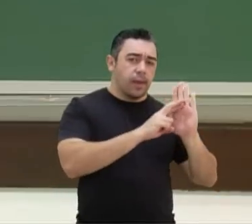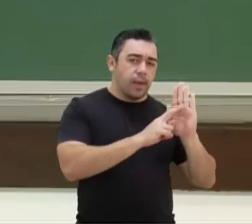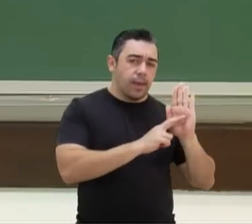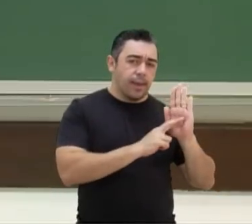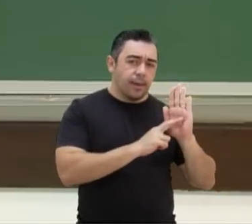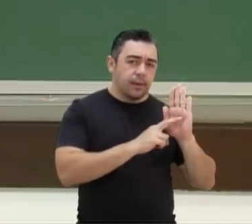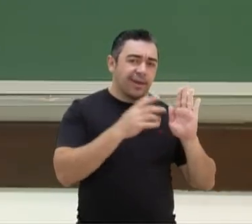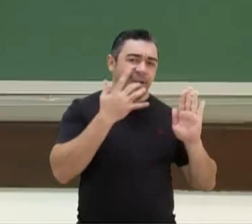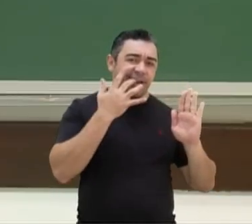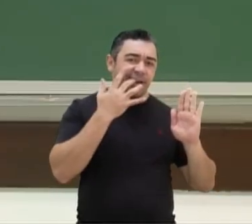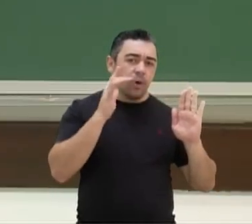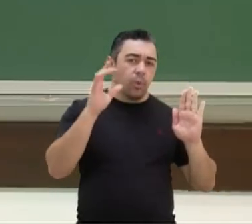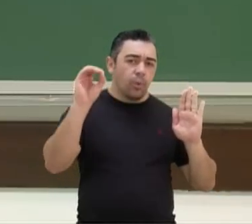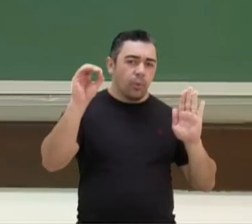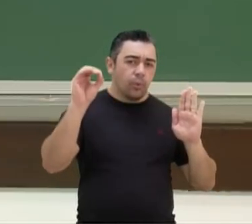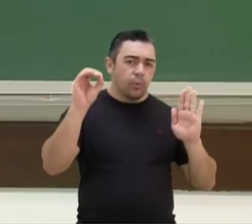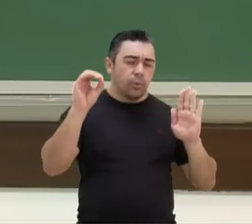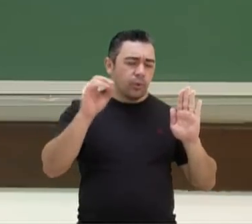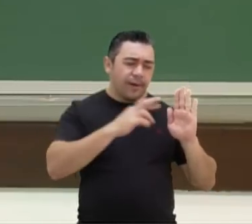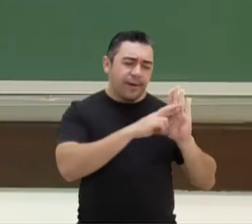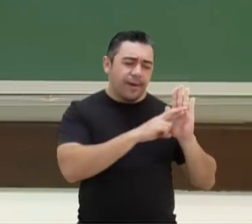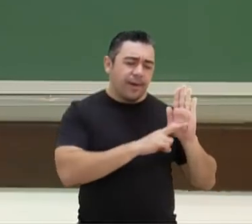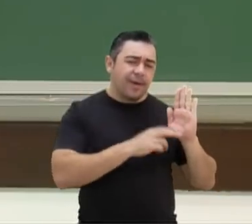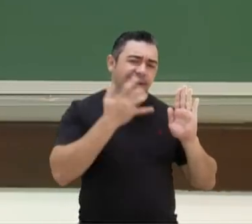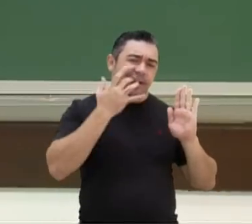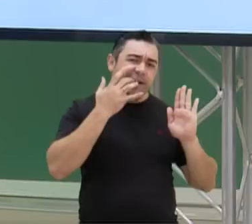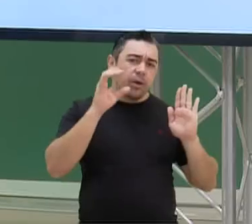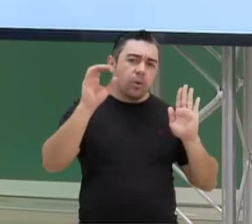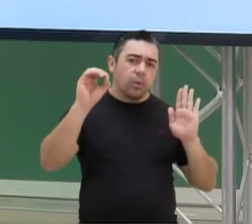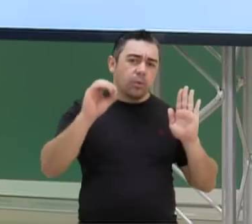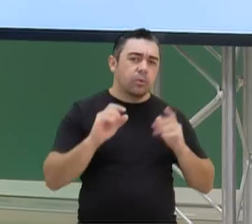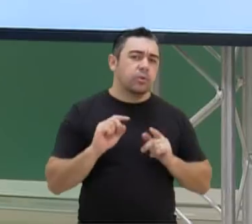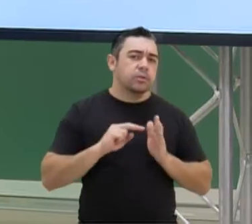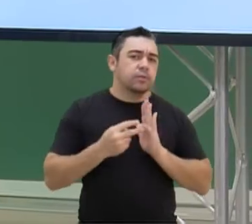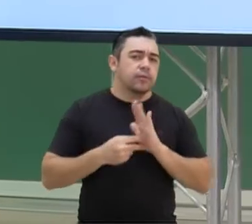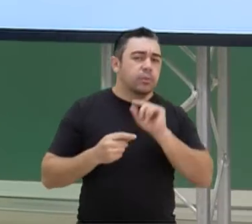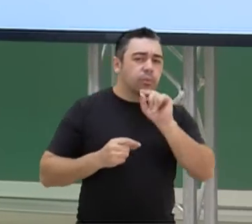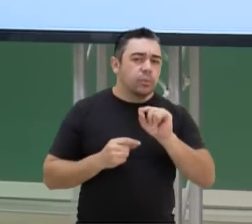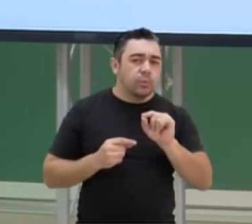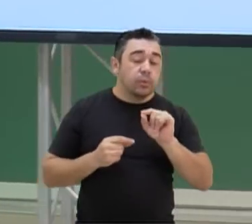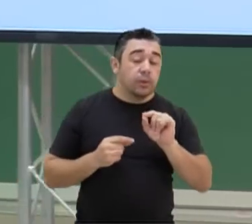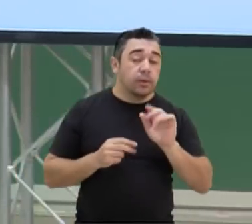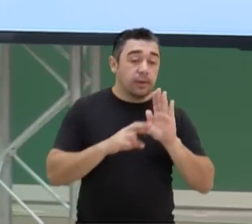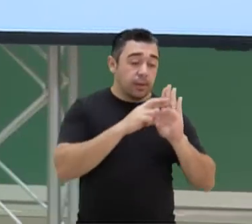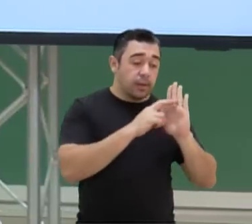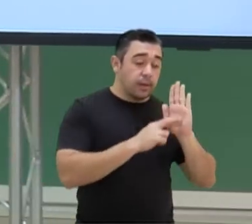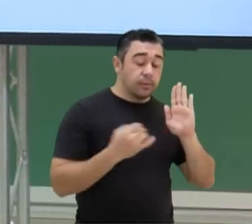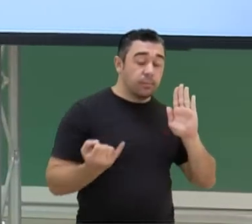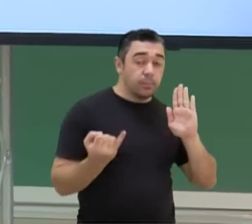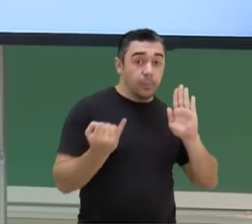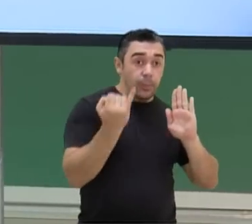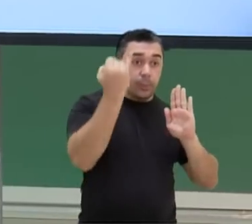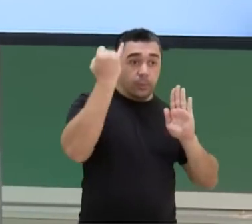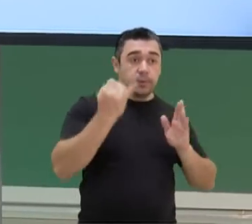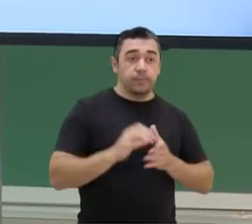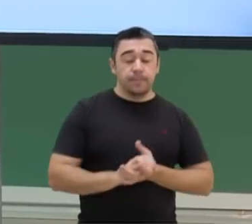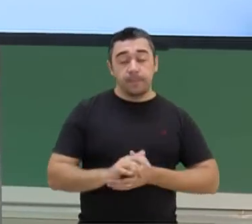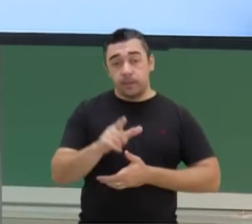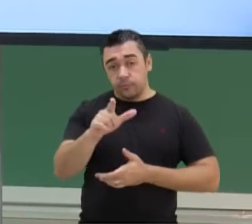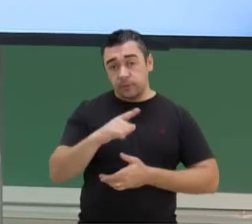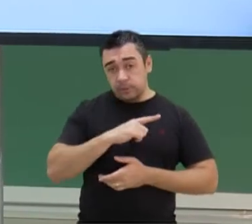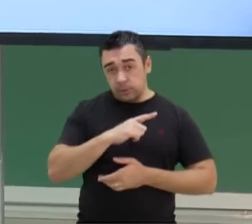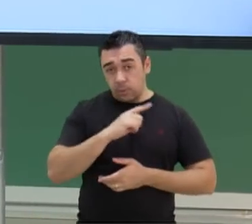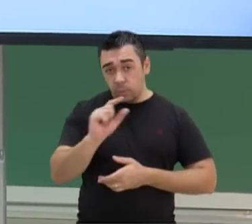das religiões. O que são as regras de ouro das religiões? Ora, é quando você